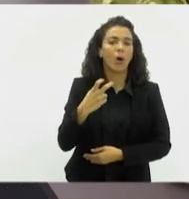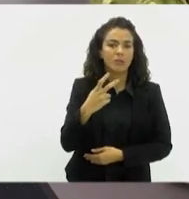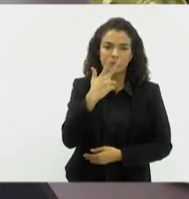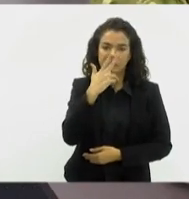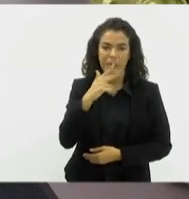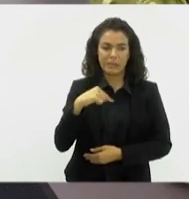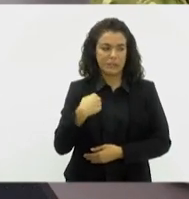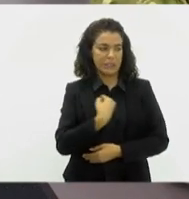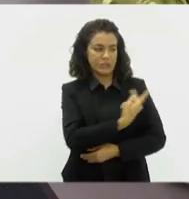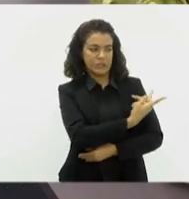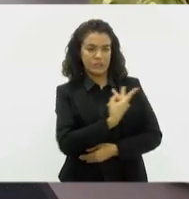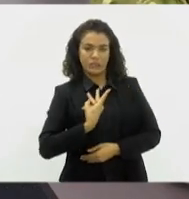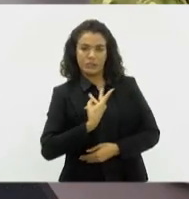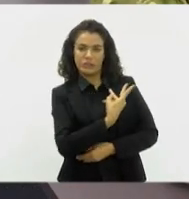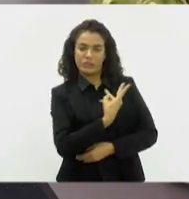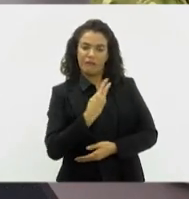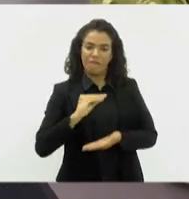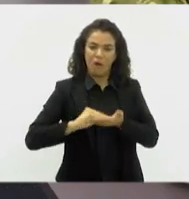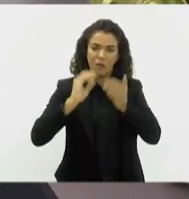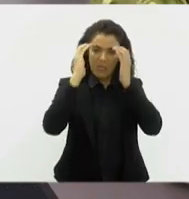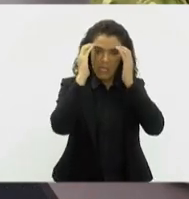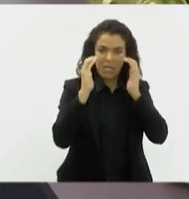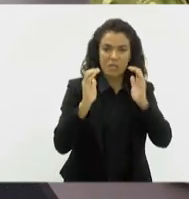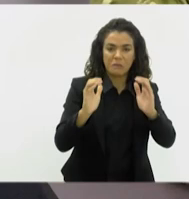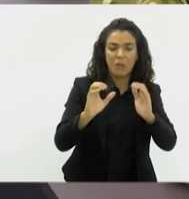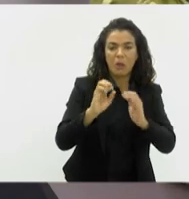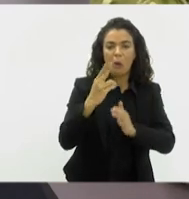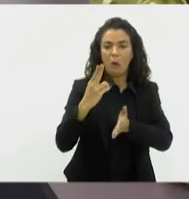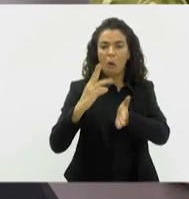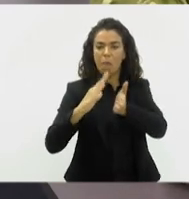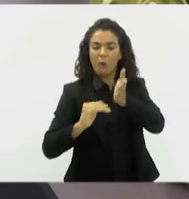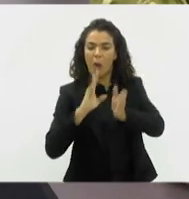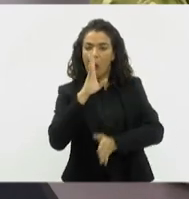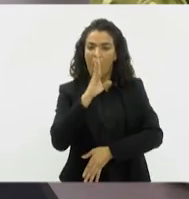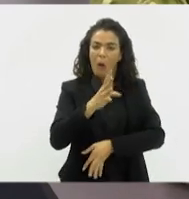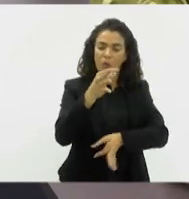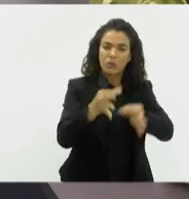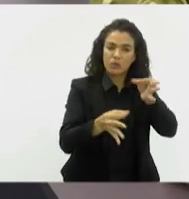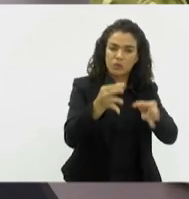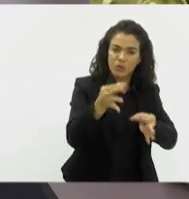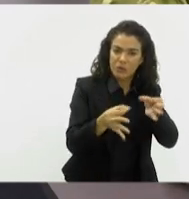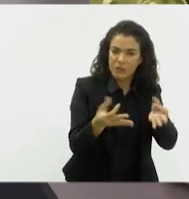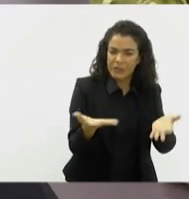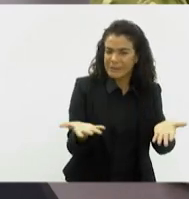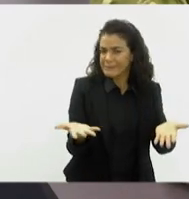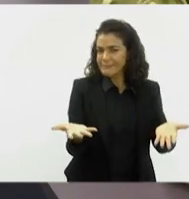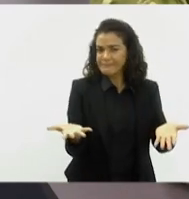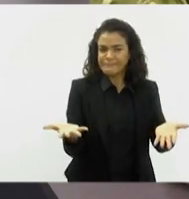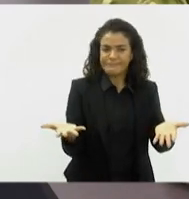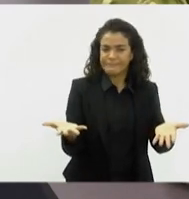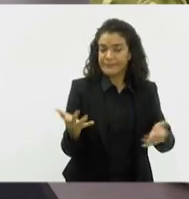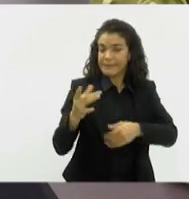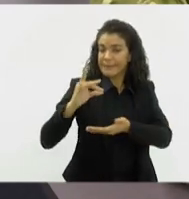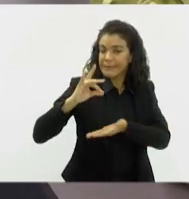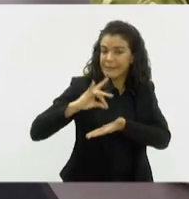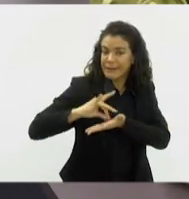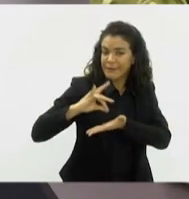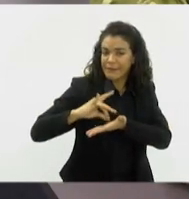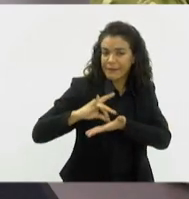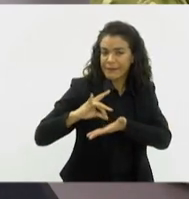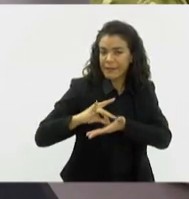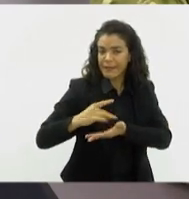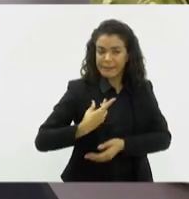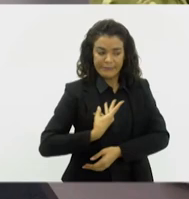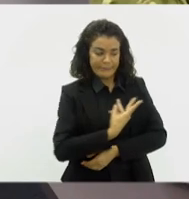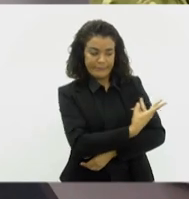ou desrespeitando, ou ignorando, ou julgando algo, quando, na verdade,